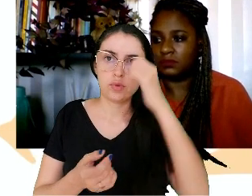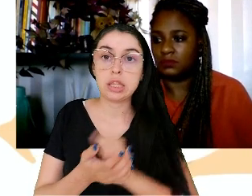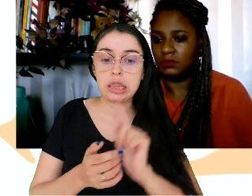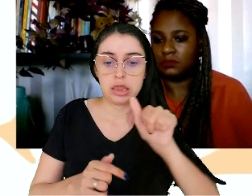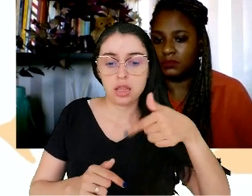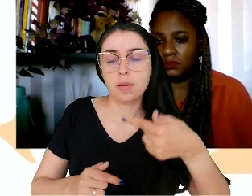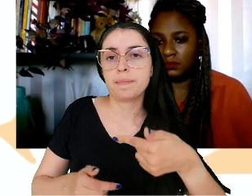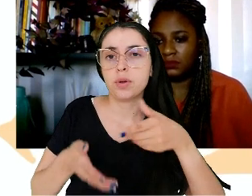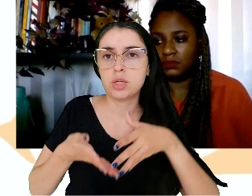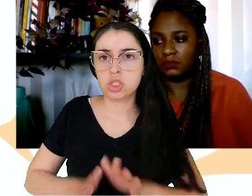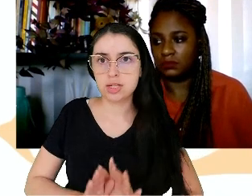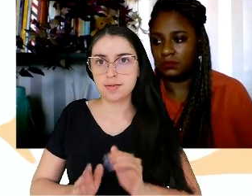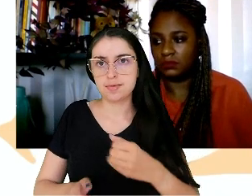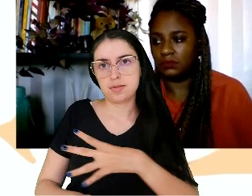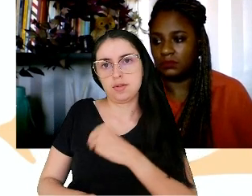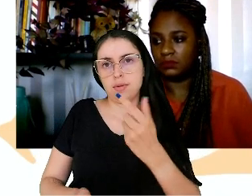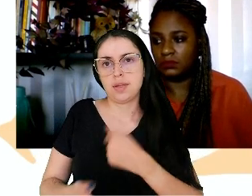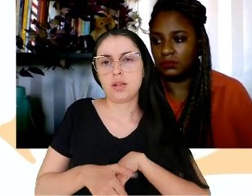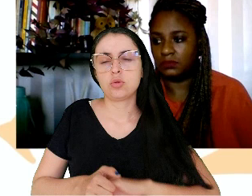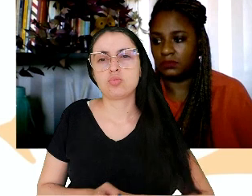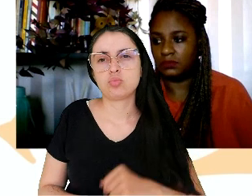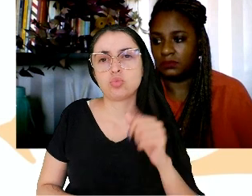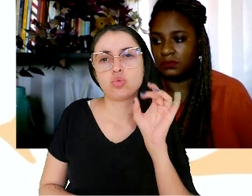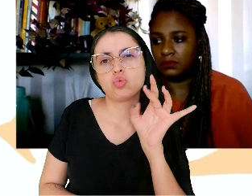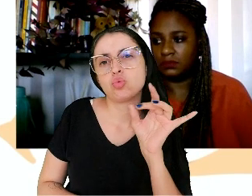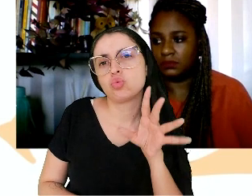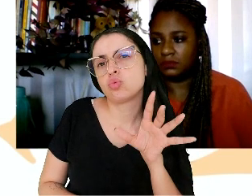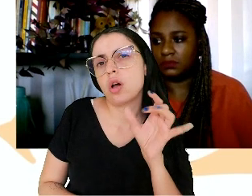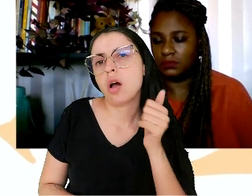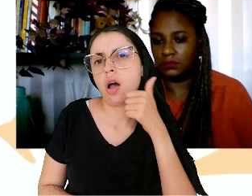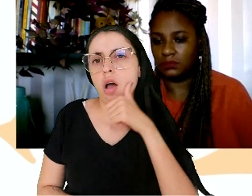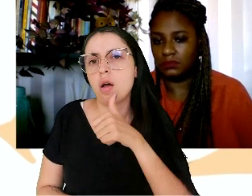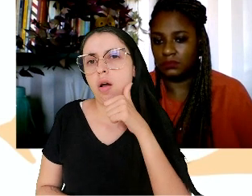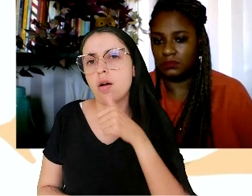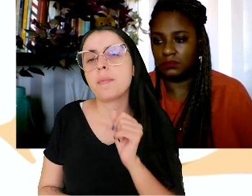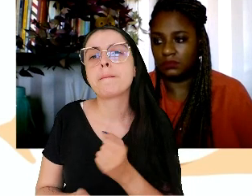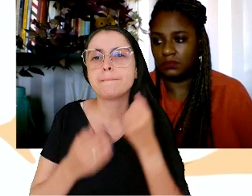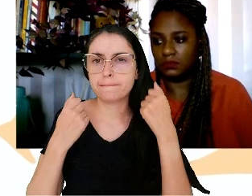luz. Só as mulheres podiam cair.